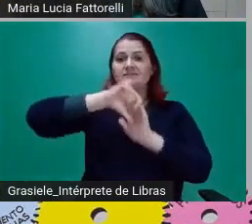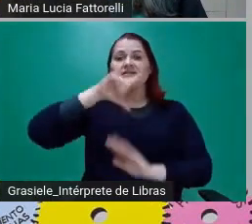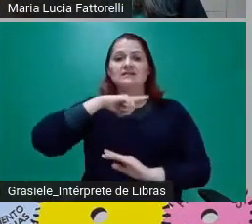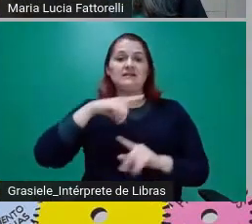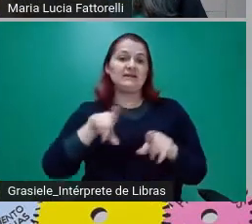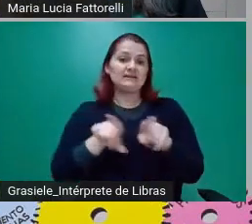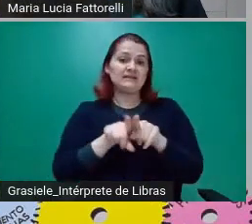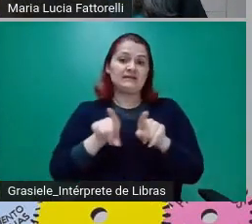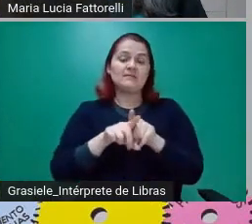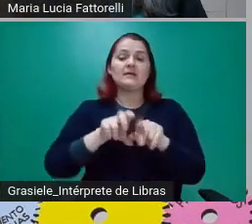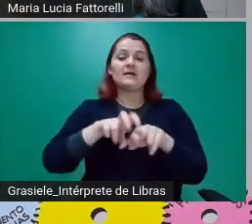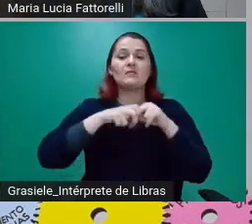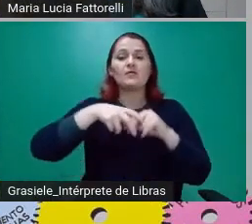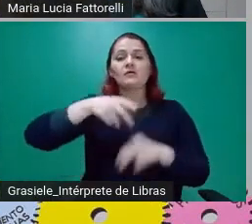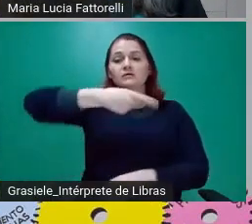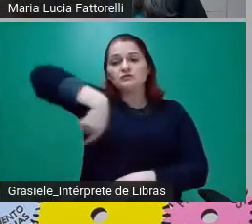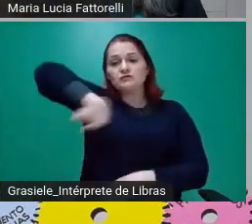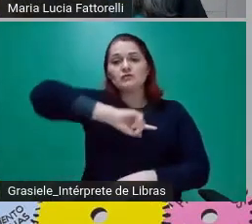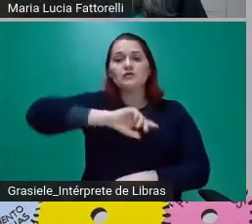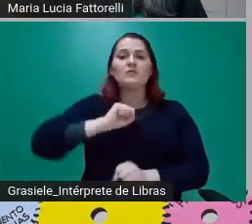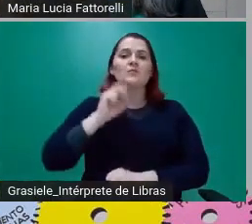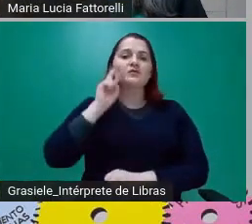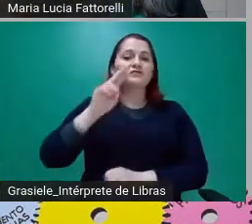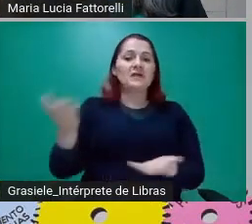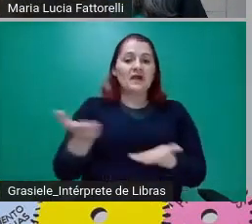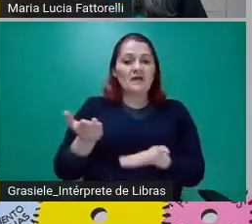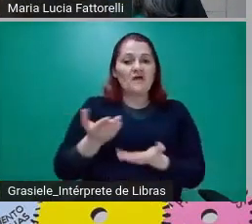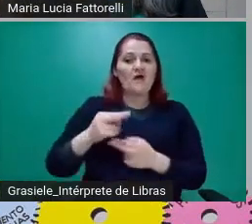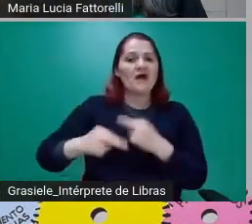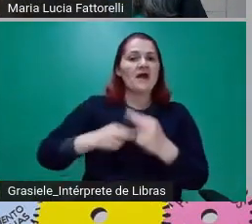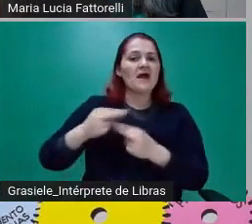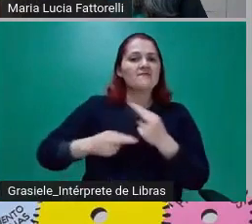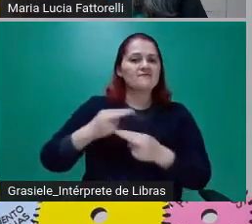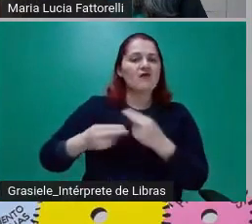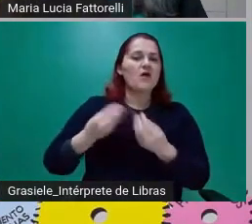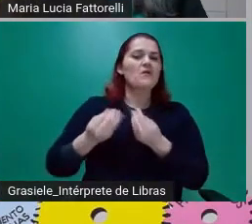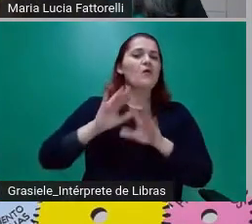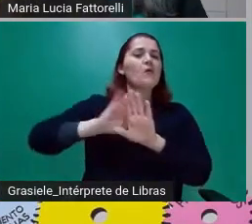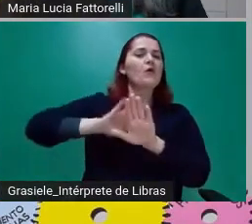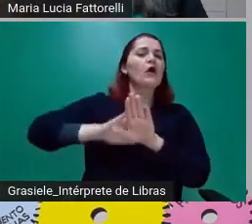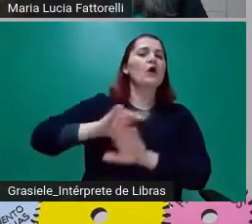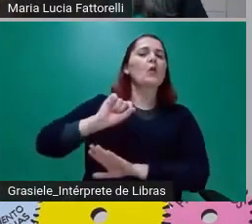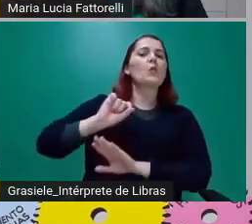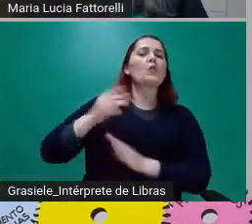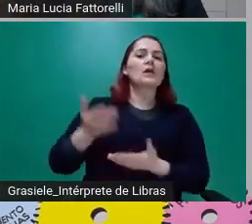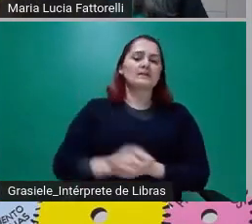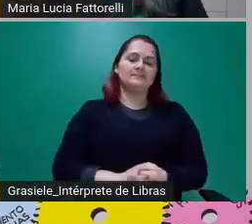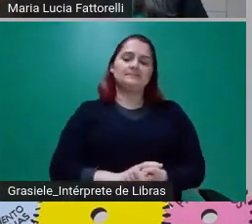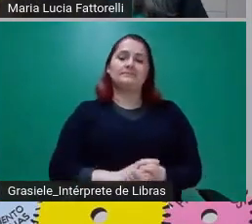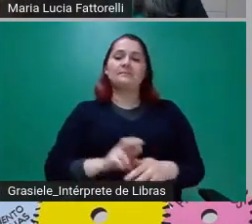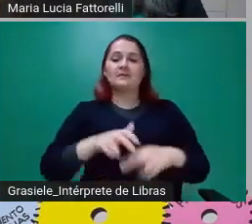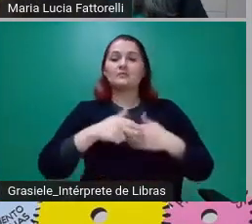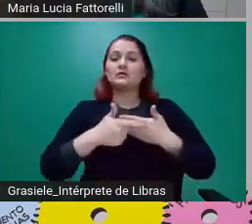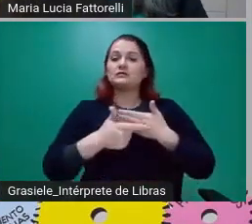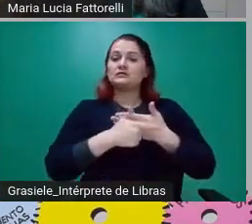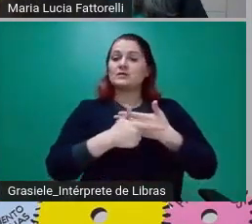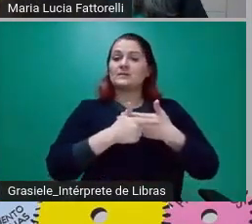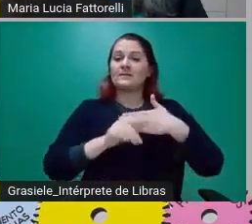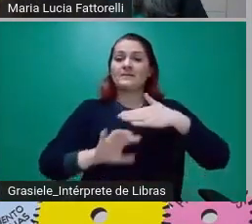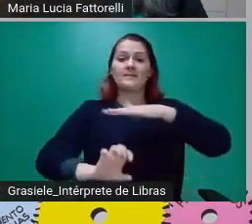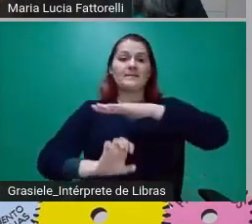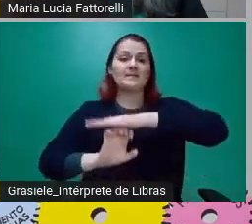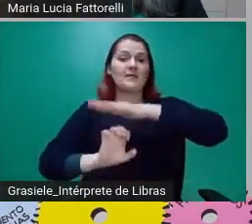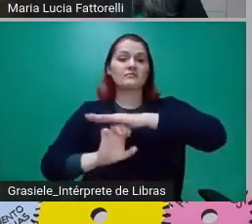olhar facilmente nas contrarreformas que estão em curso. E o papel do Estado deve ser na garantia de